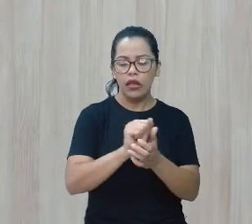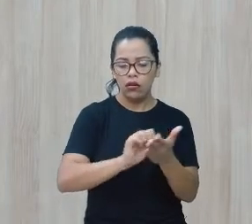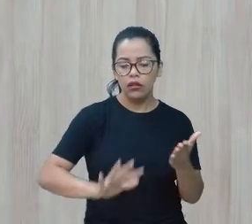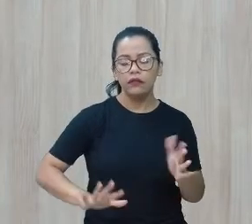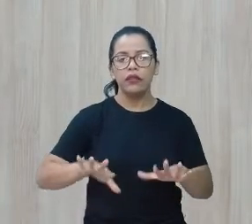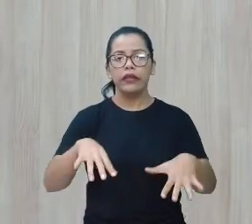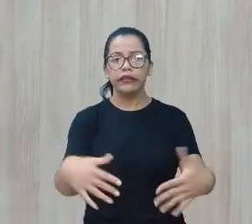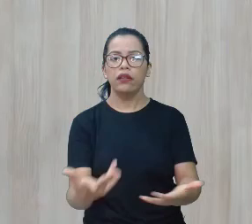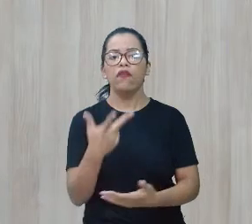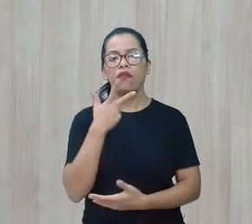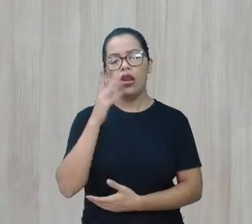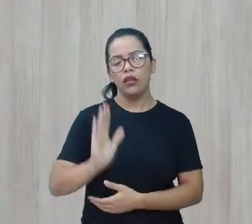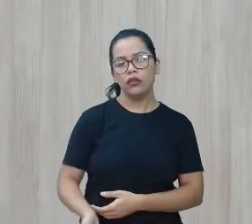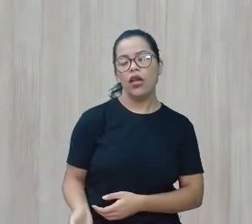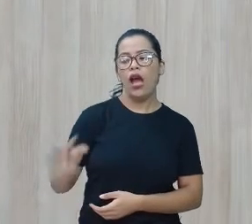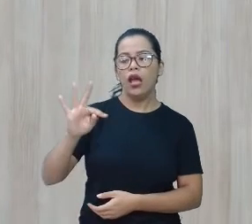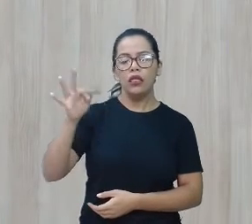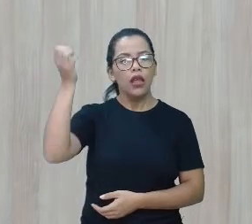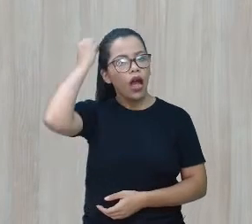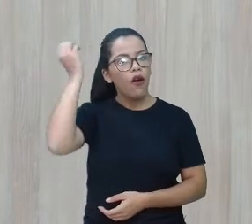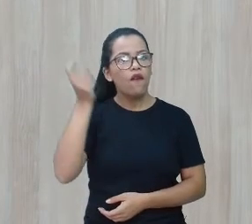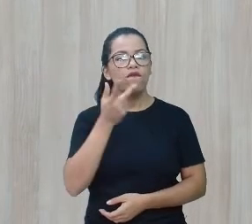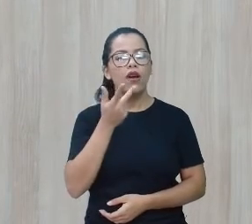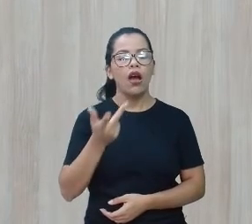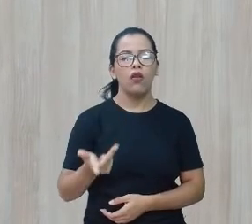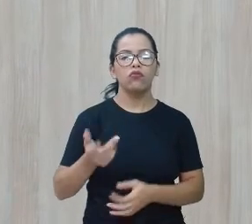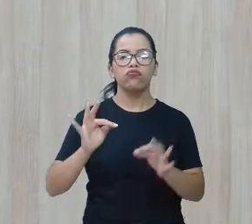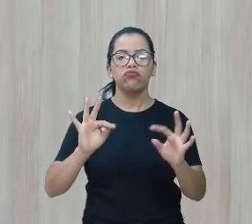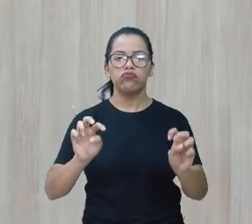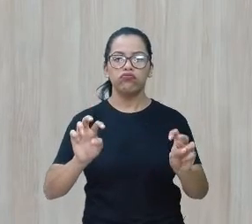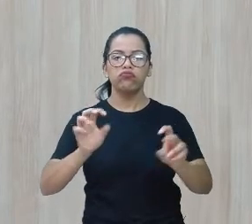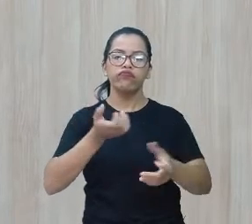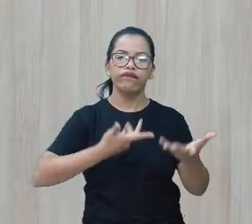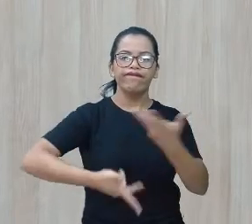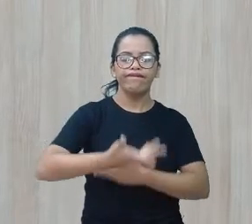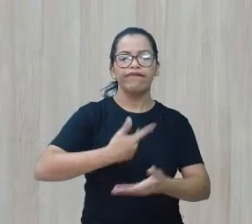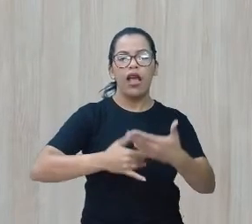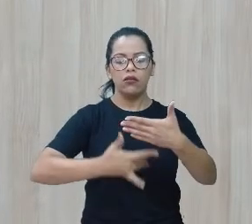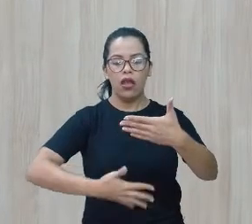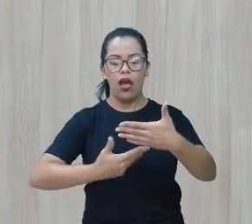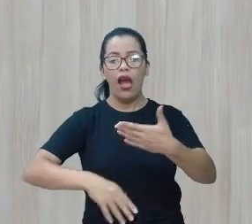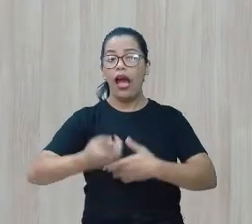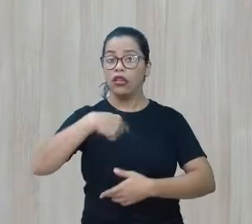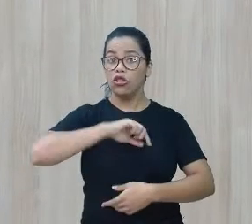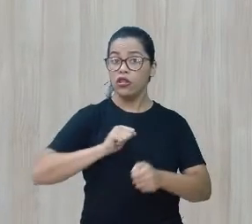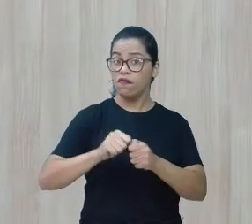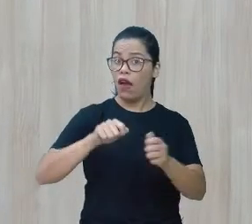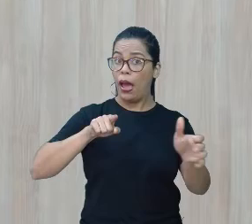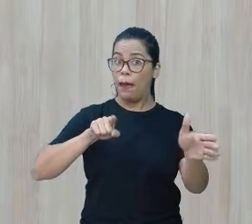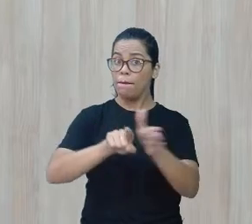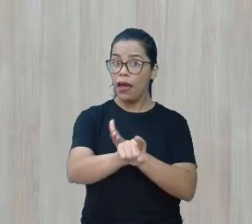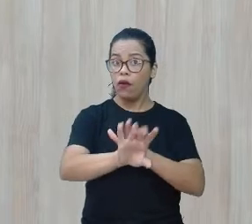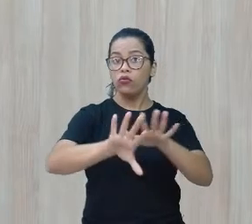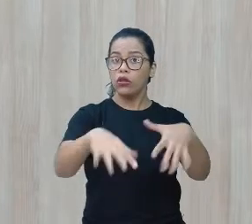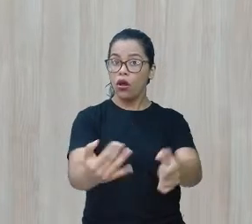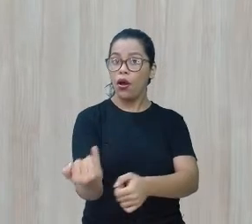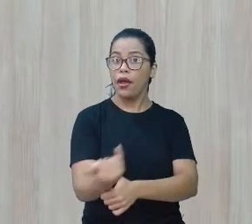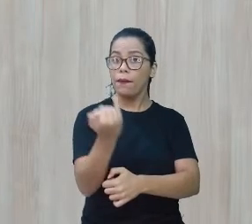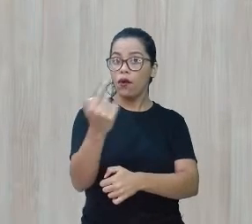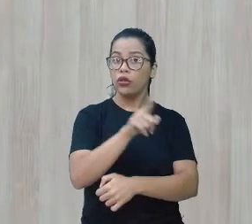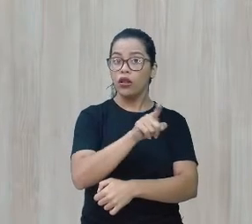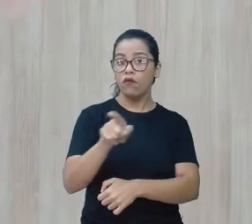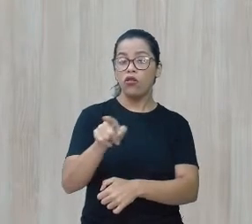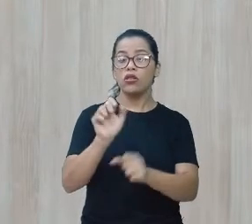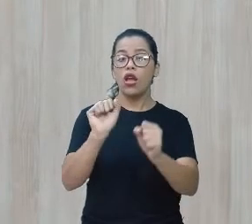falei, Tiago também comentou sobre essa interação no chat. As perguntas são lançadas e é importante que vocês se coloquem ali com ele, tá